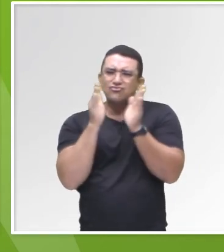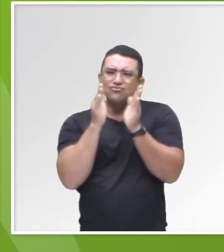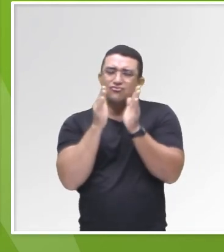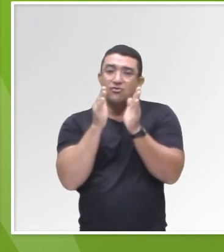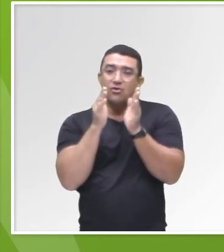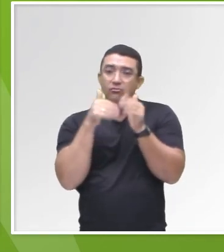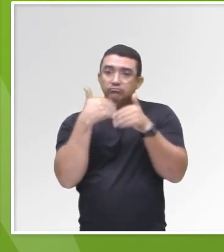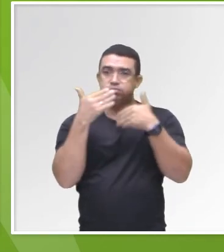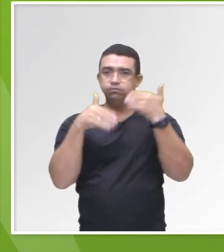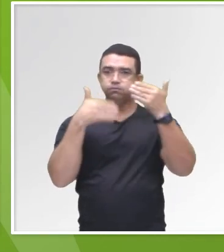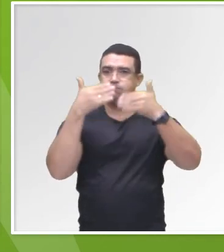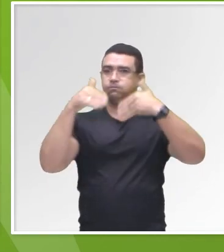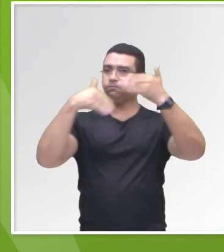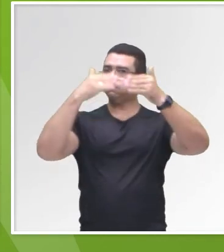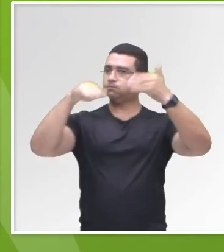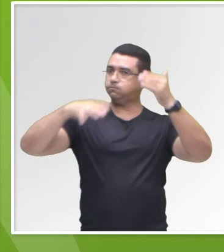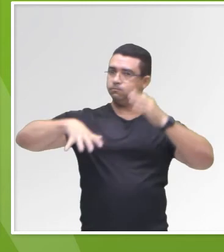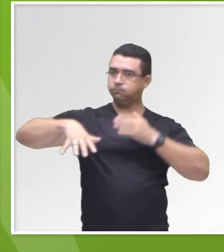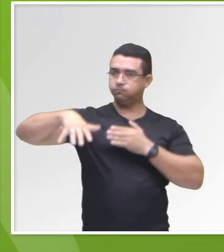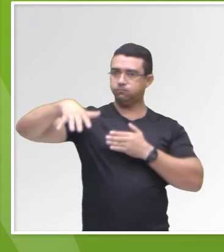Né? Por quê? Por uma